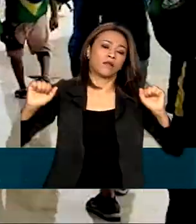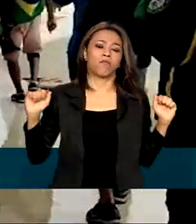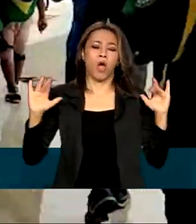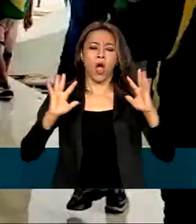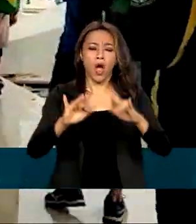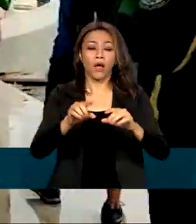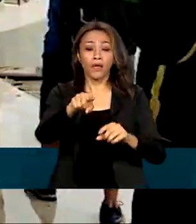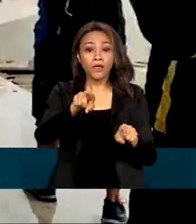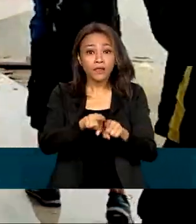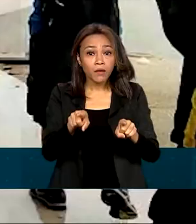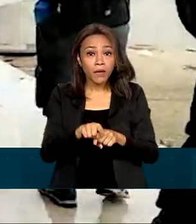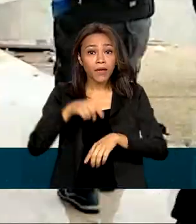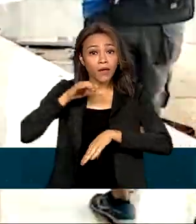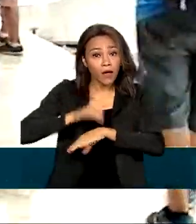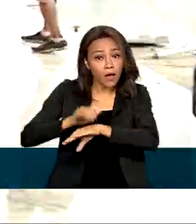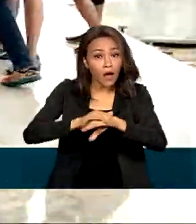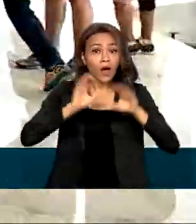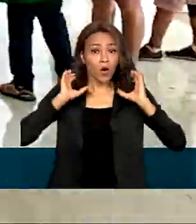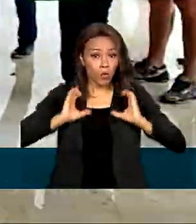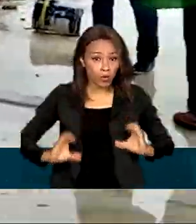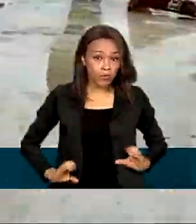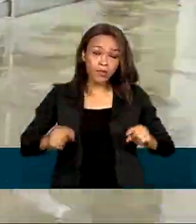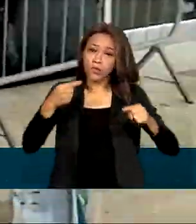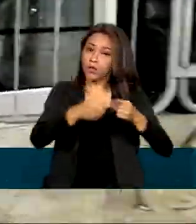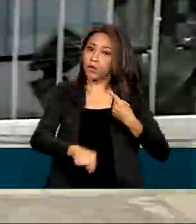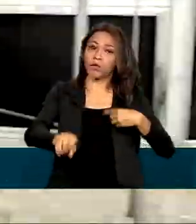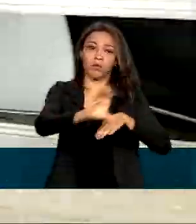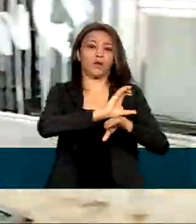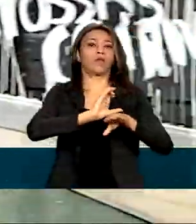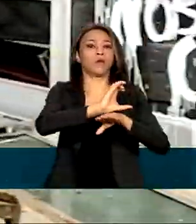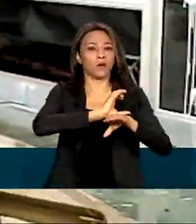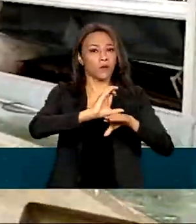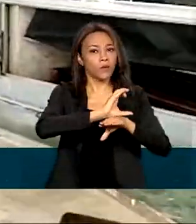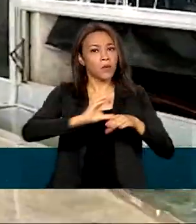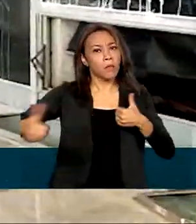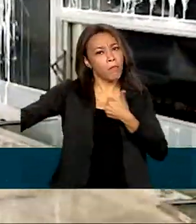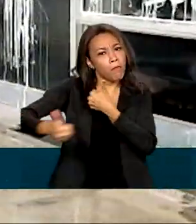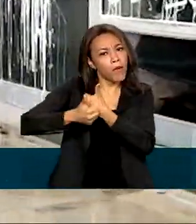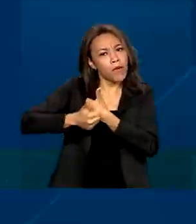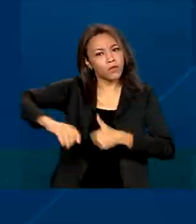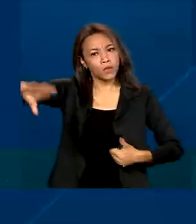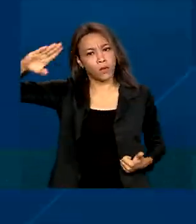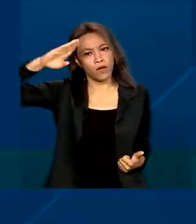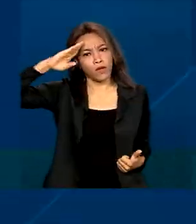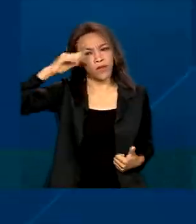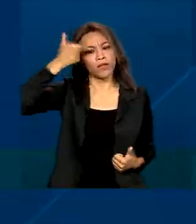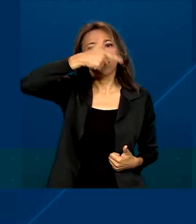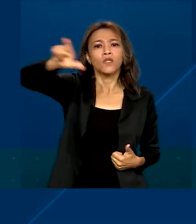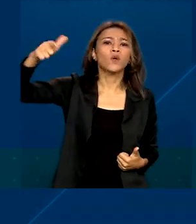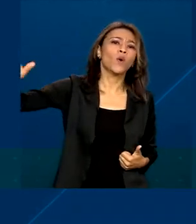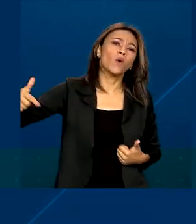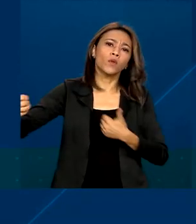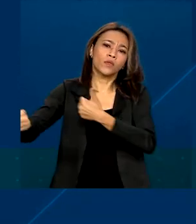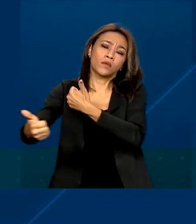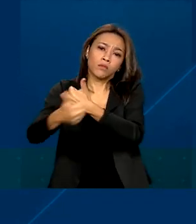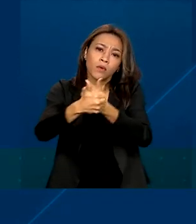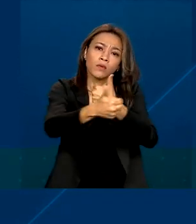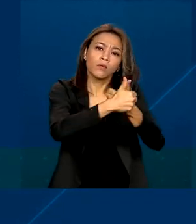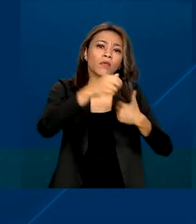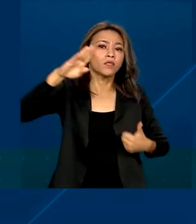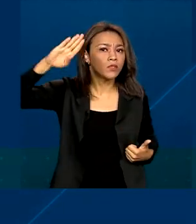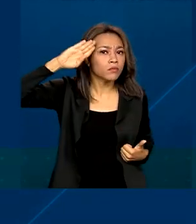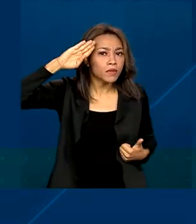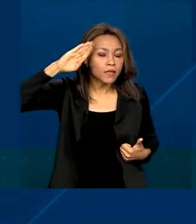atos antidemocráticos realizados nas imediações de quartéis e outras unidades militares. A